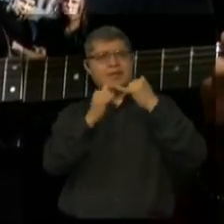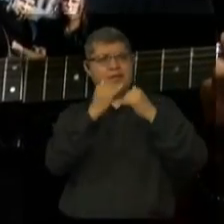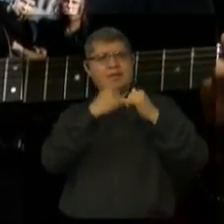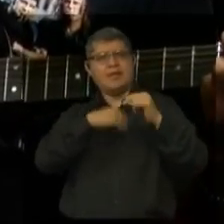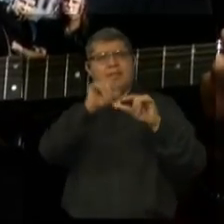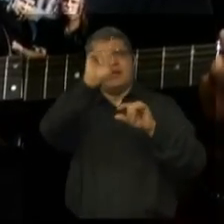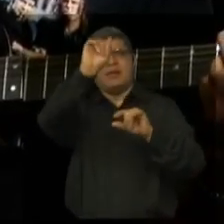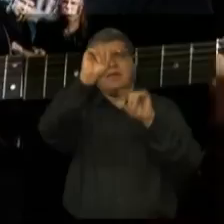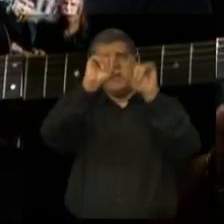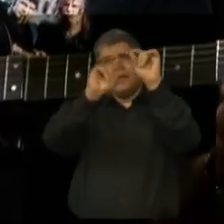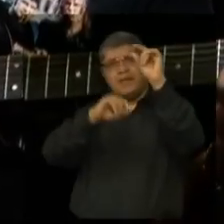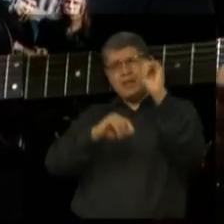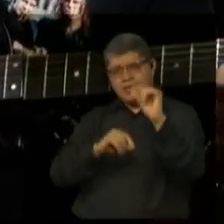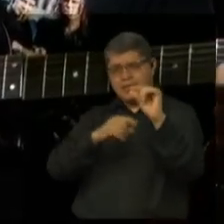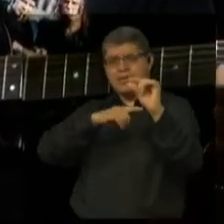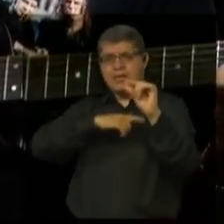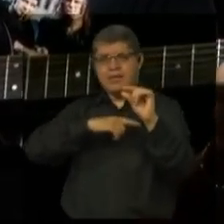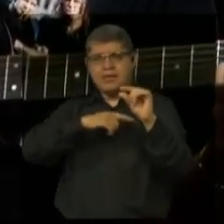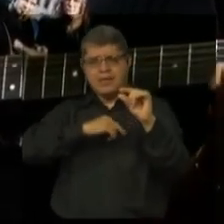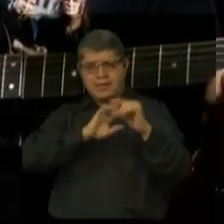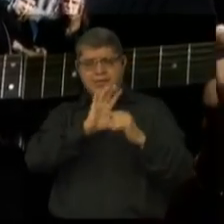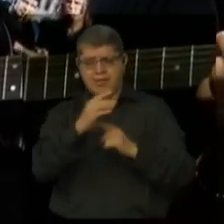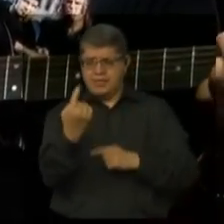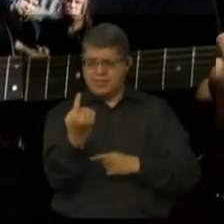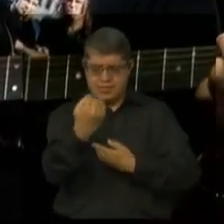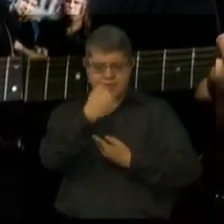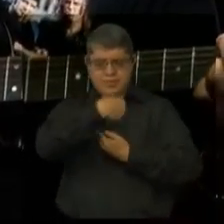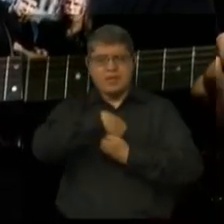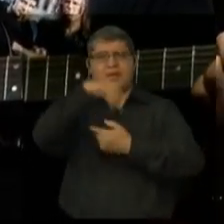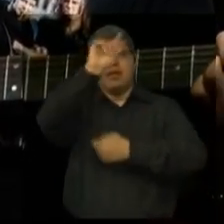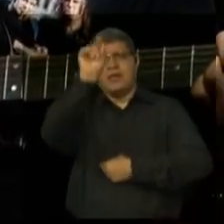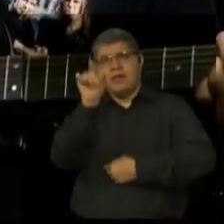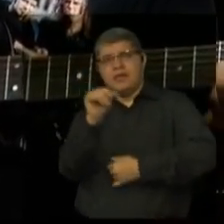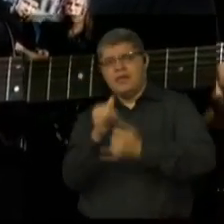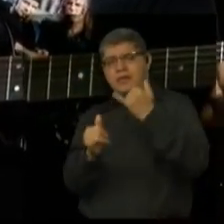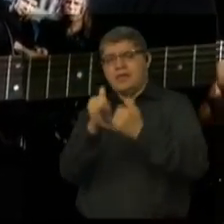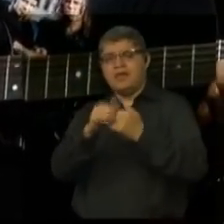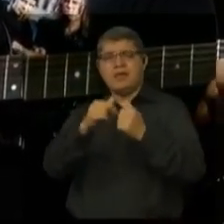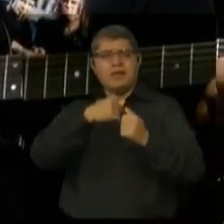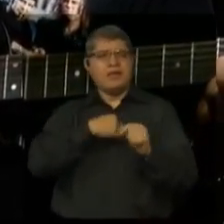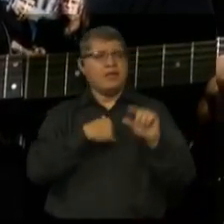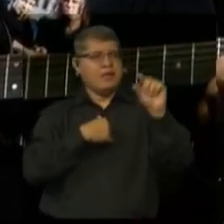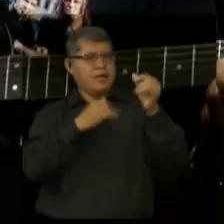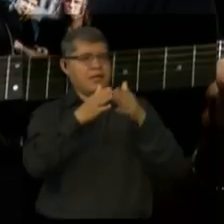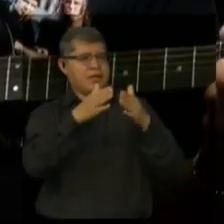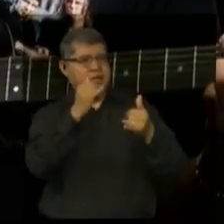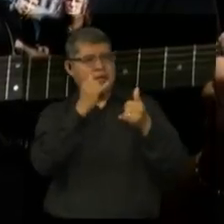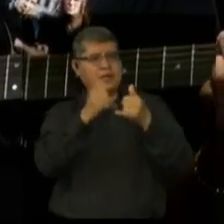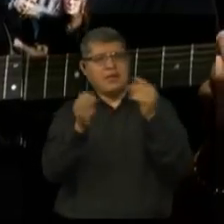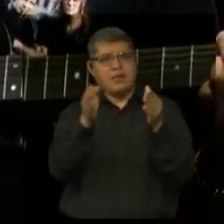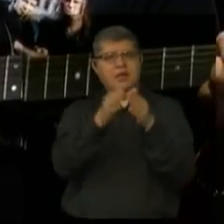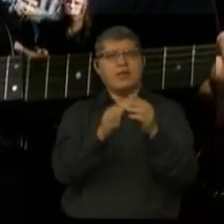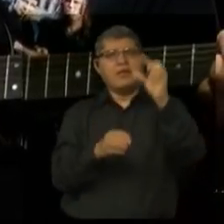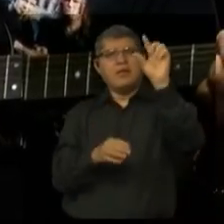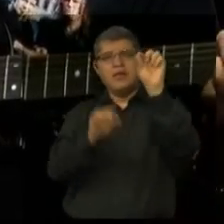estrela, mas tenho a solidão da lua. Sou do tamanho de uma